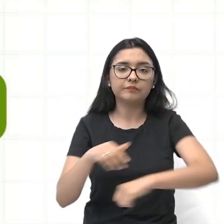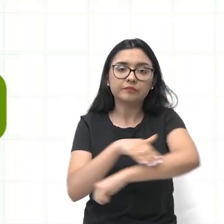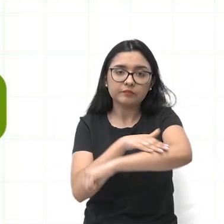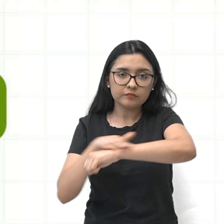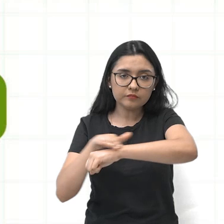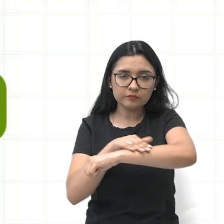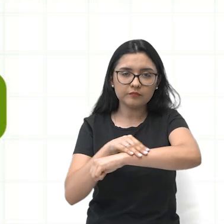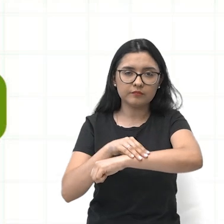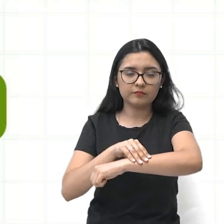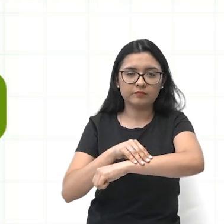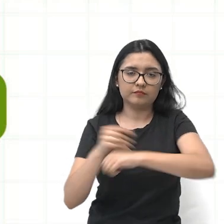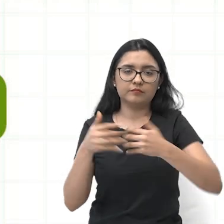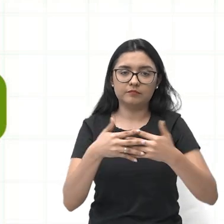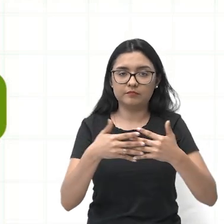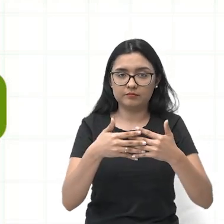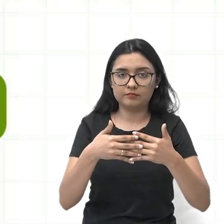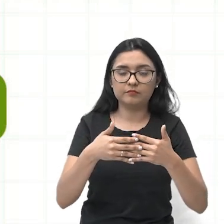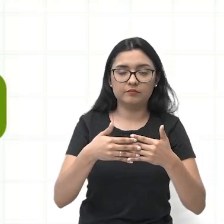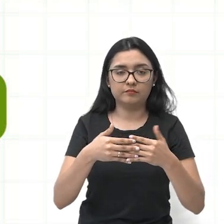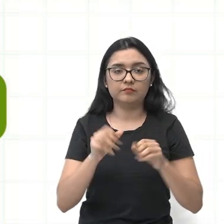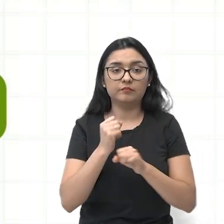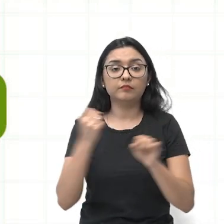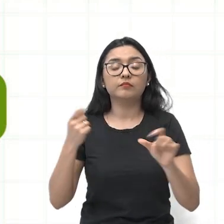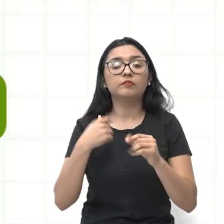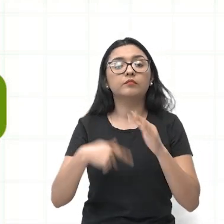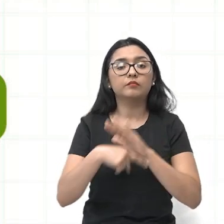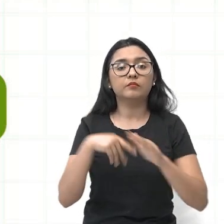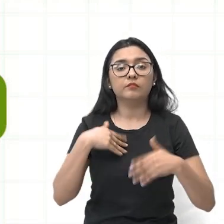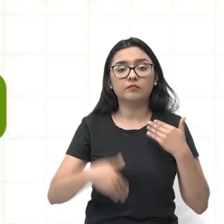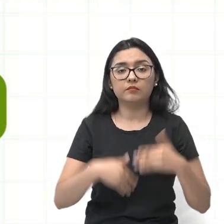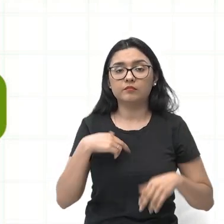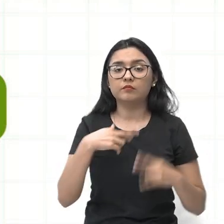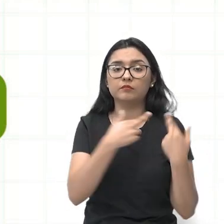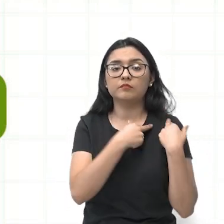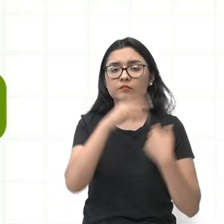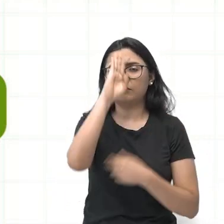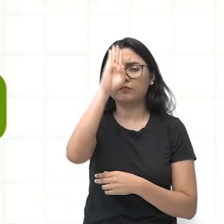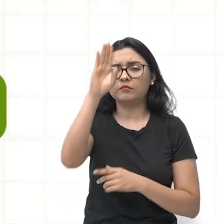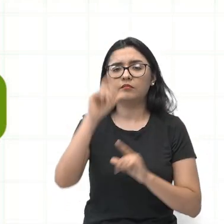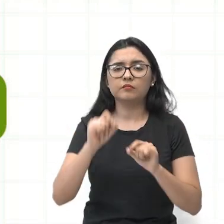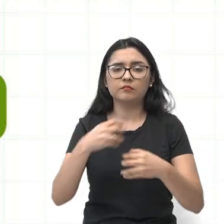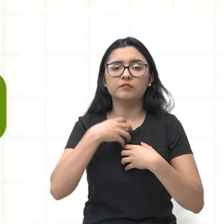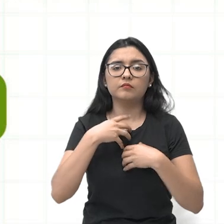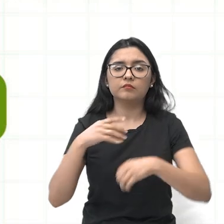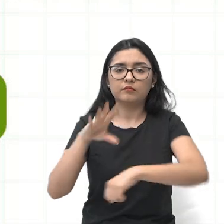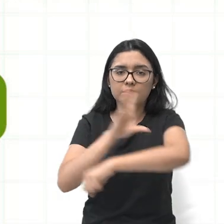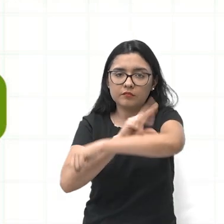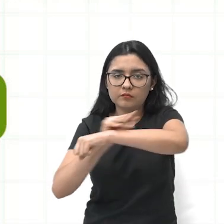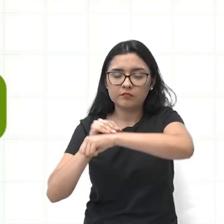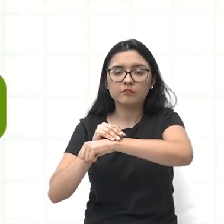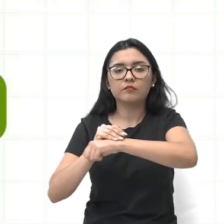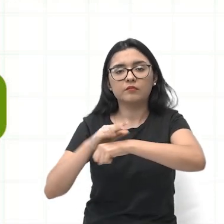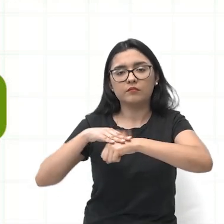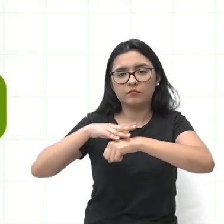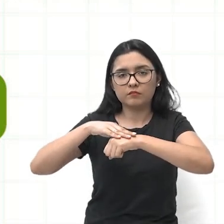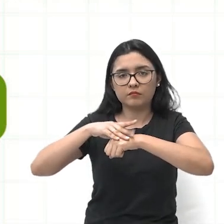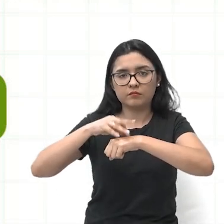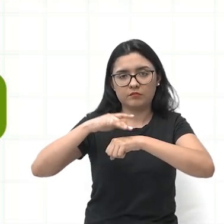maior órgão do corpo humano e é responsável principalmente pelo sentido do tato através